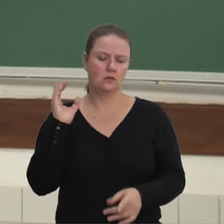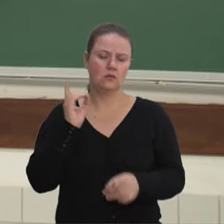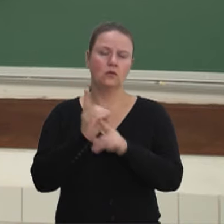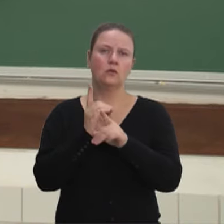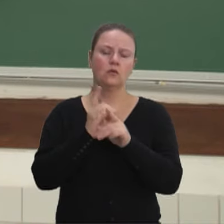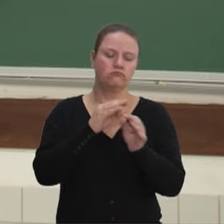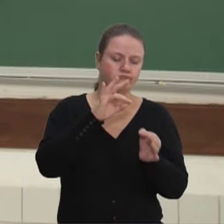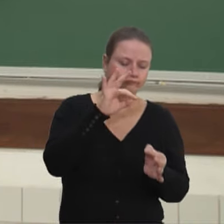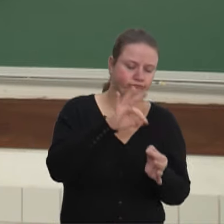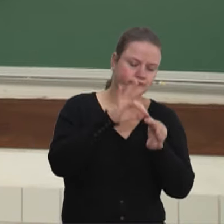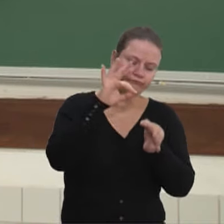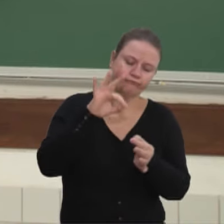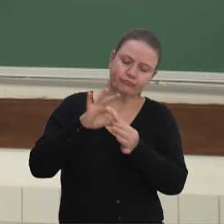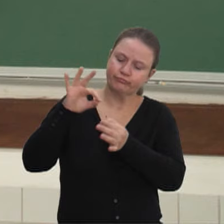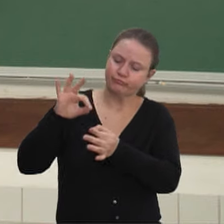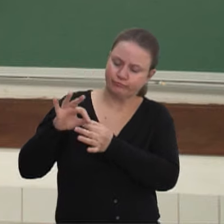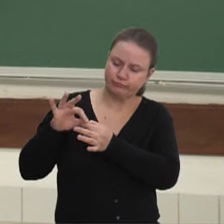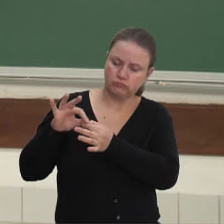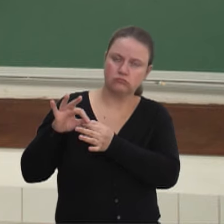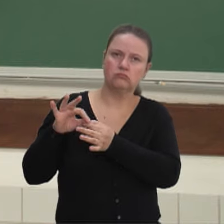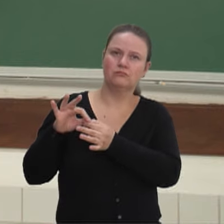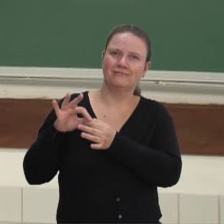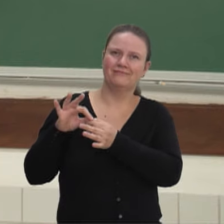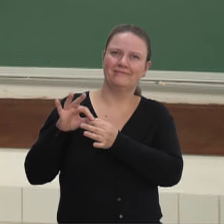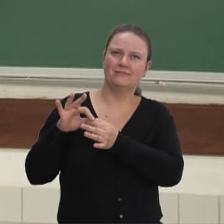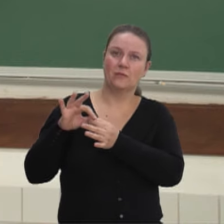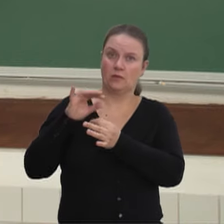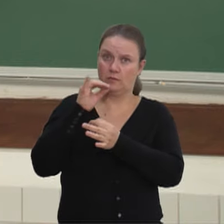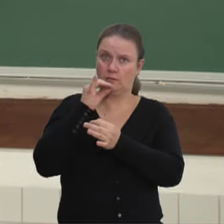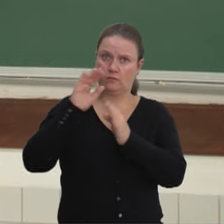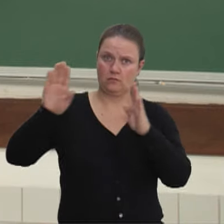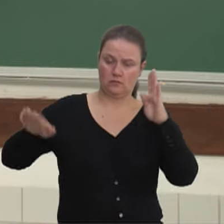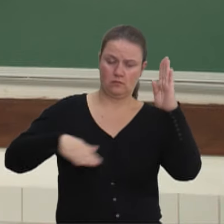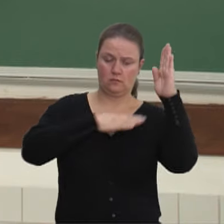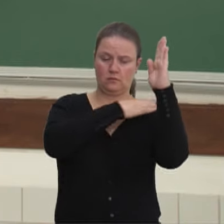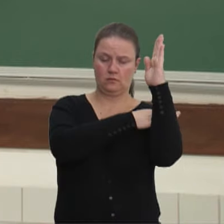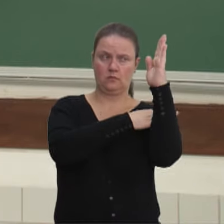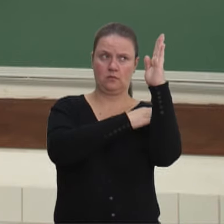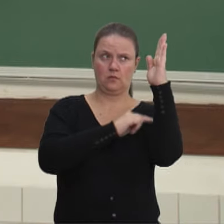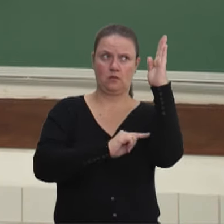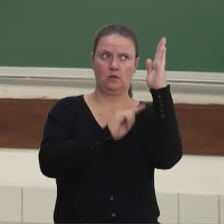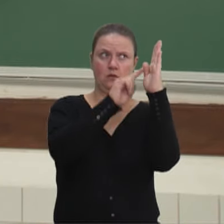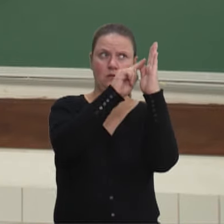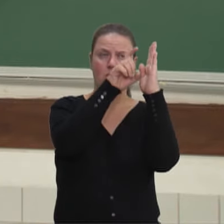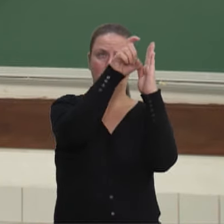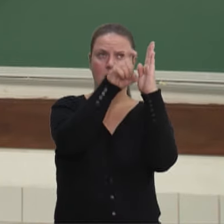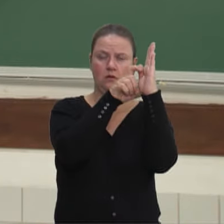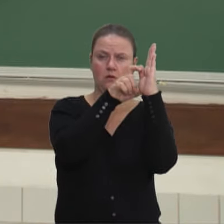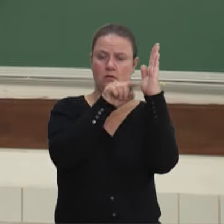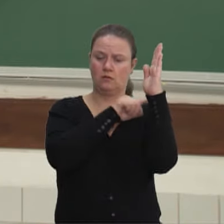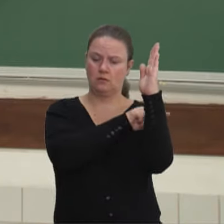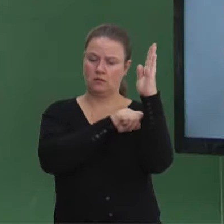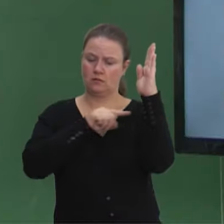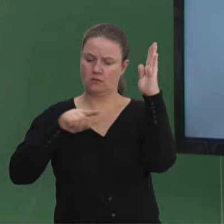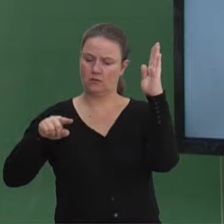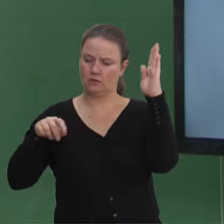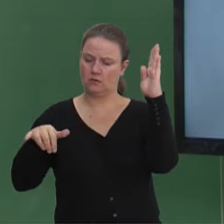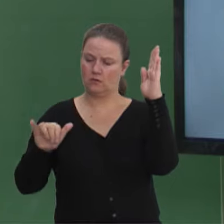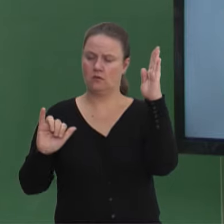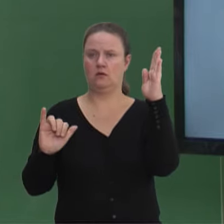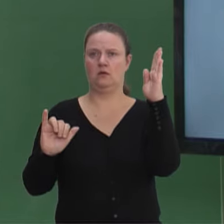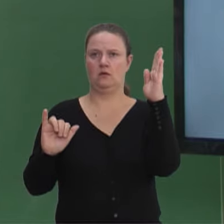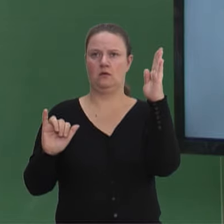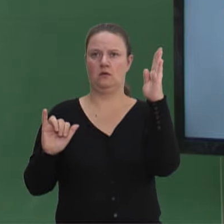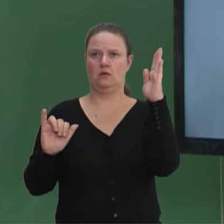pontos, né? Nos pontos que passam pelo eixo x e pelo eixo y. E a questão me fala isso, que